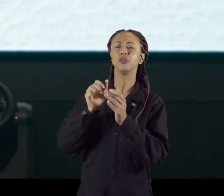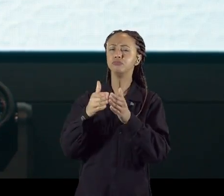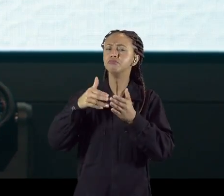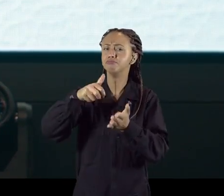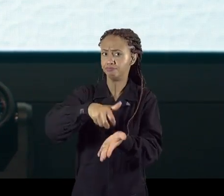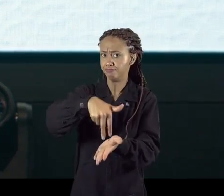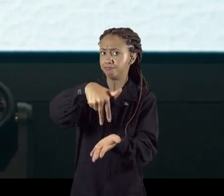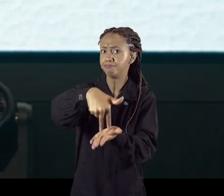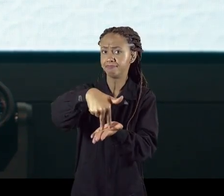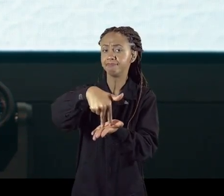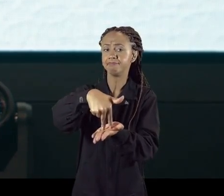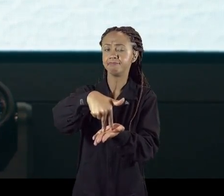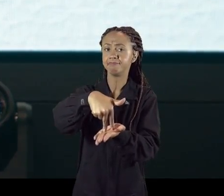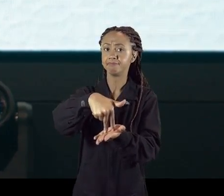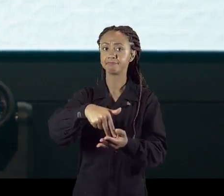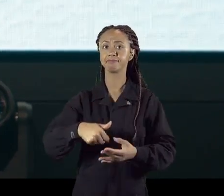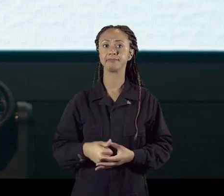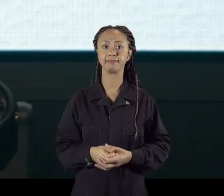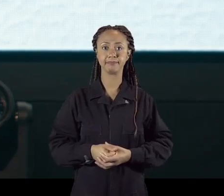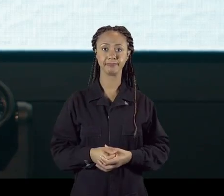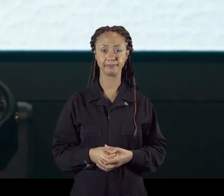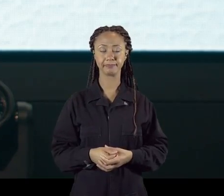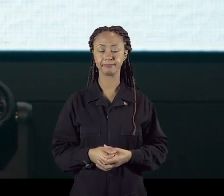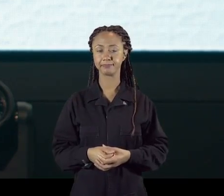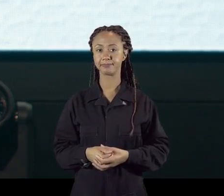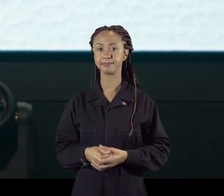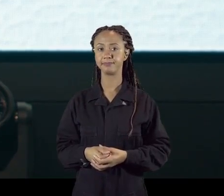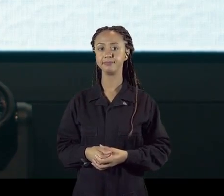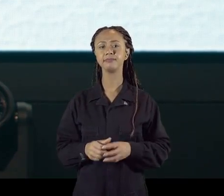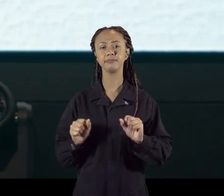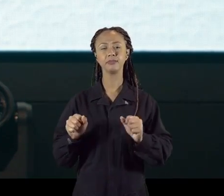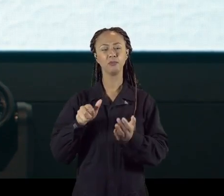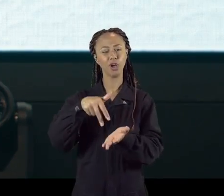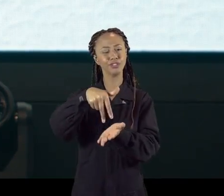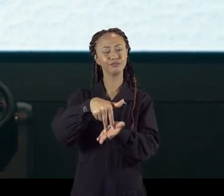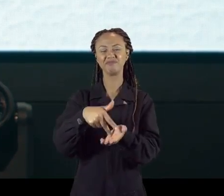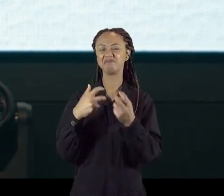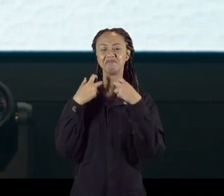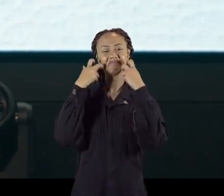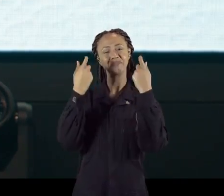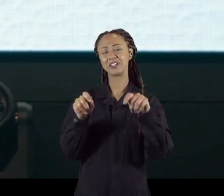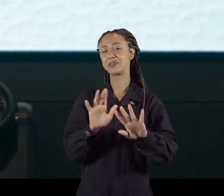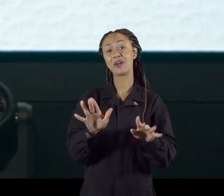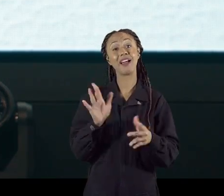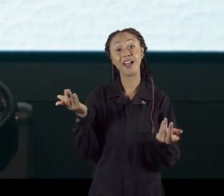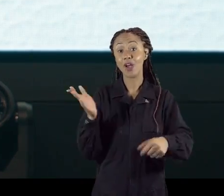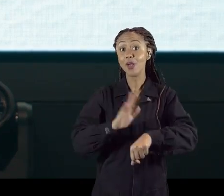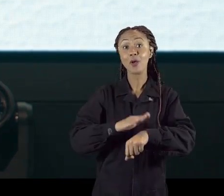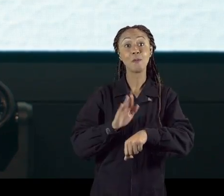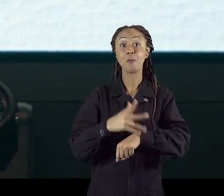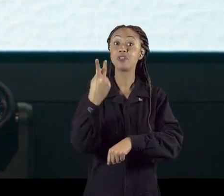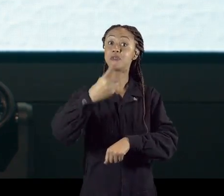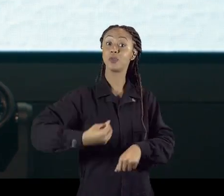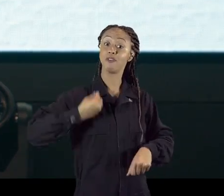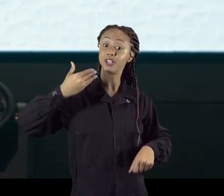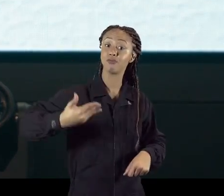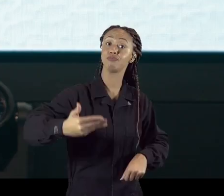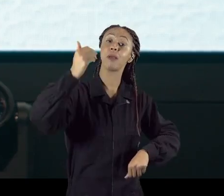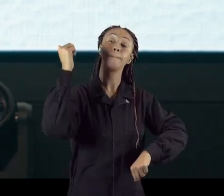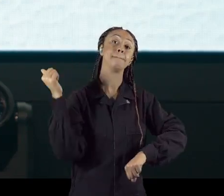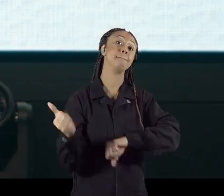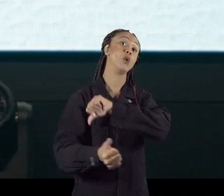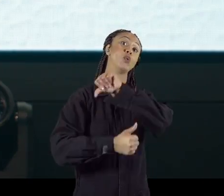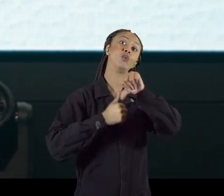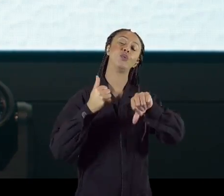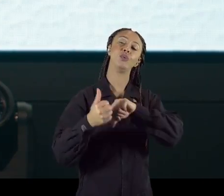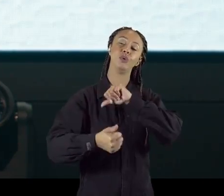pé no seu lugar e pode ficar não tenha vergonha a gente esse é o momento que vai mudar o teu destino para